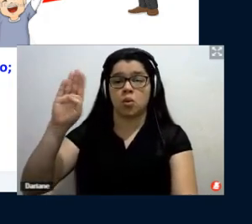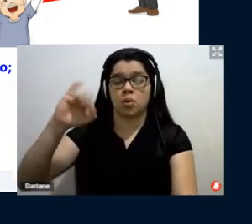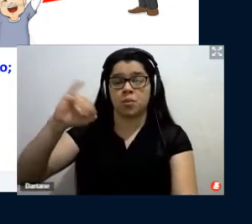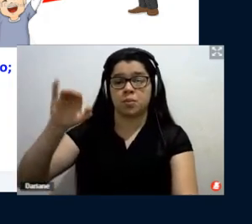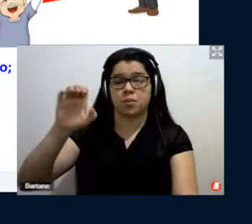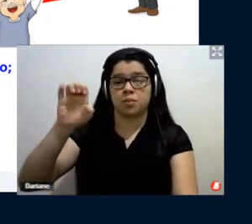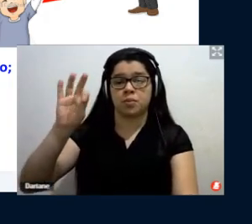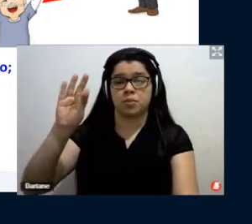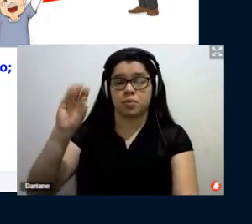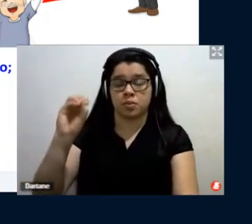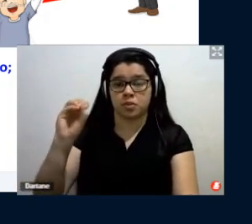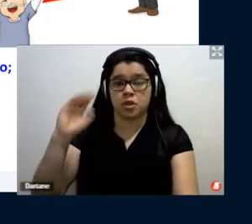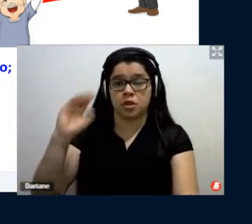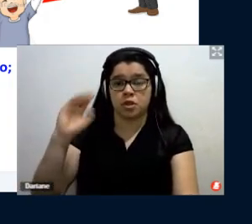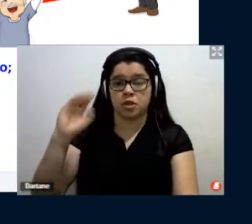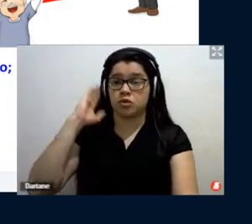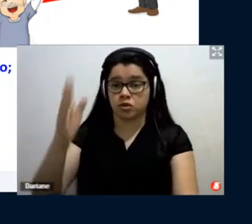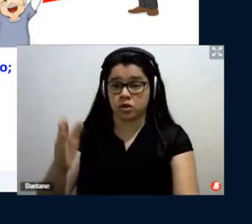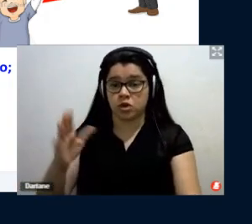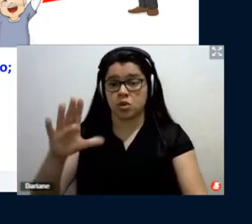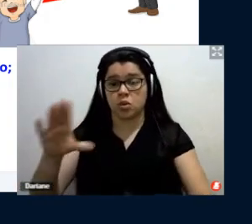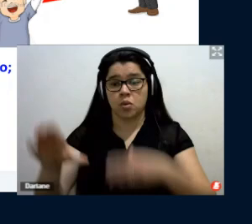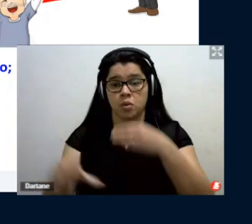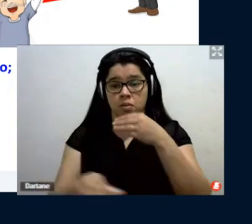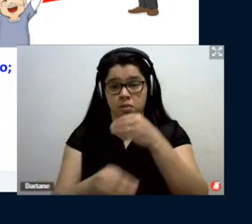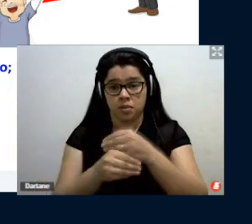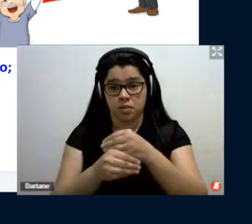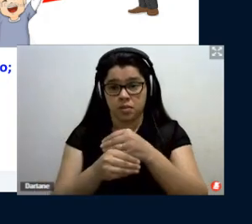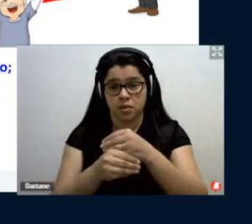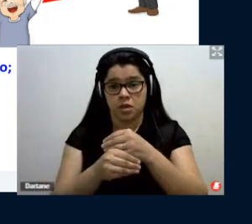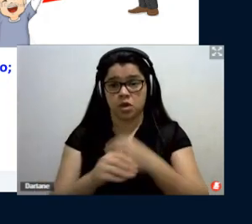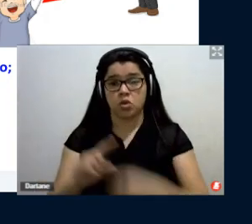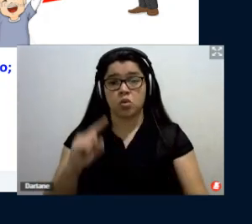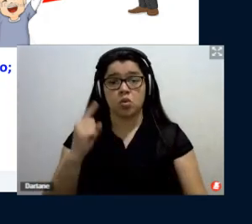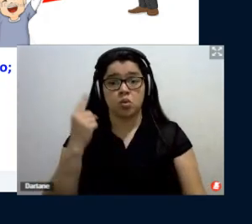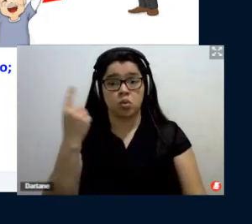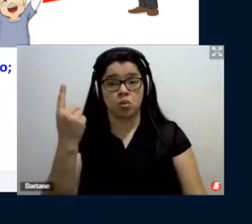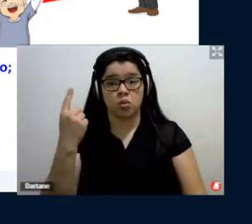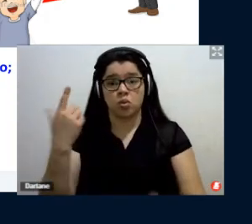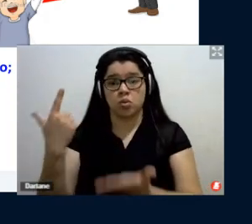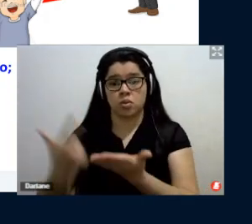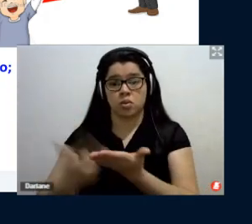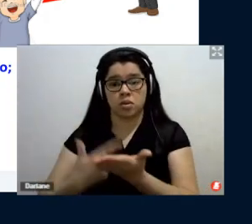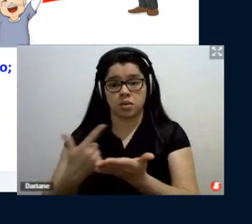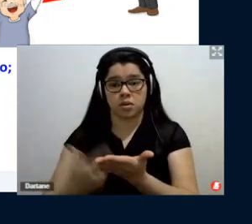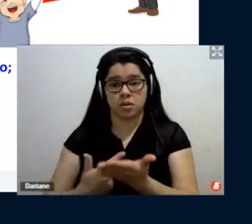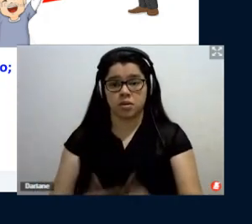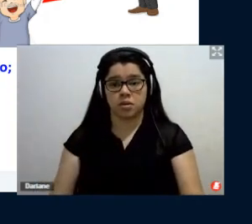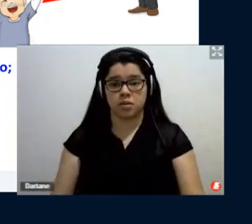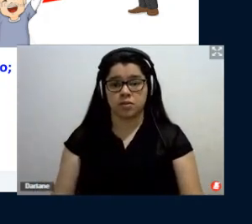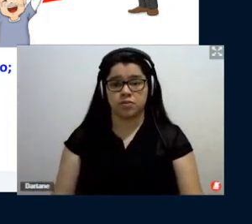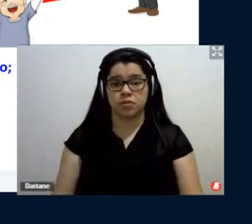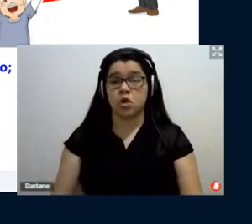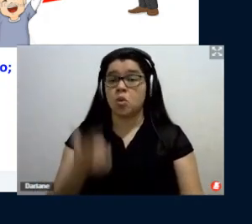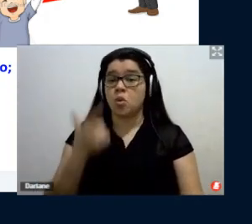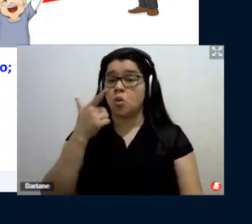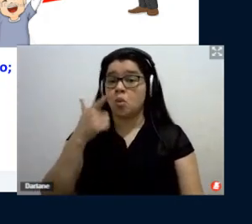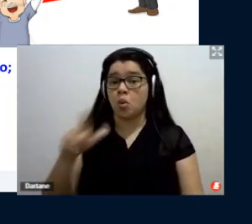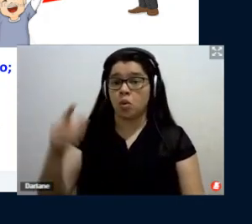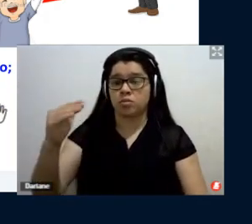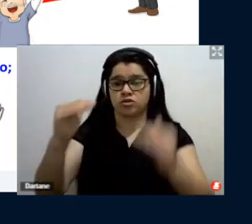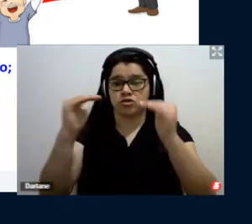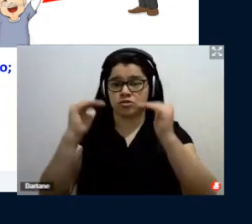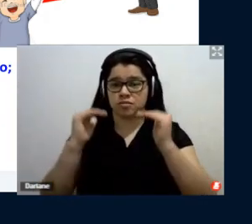Complemento verbal, um livro. Objeto direto, complemento verbal sem preposição, um livro.